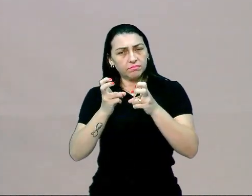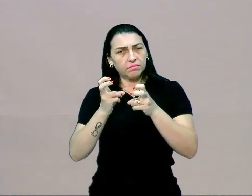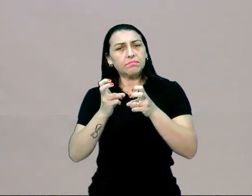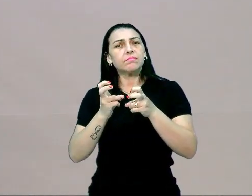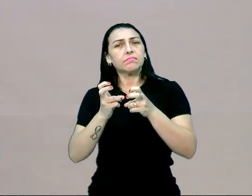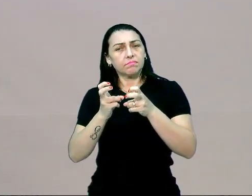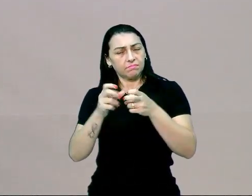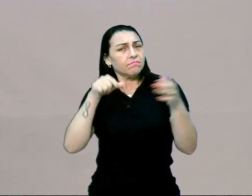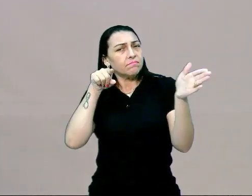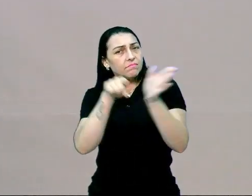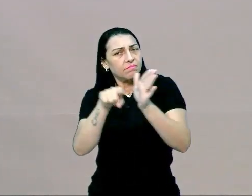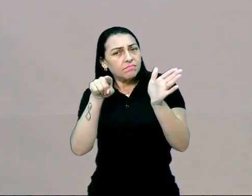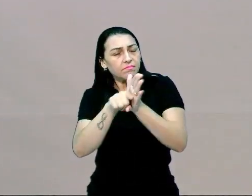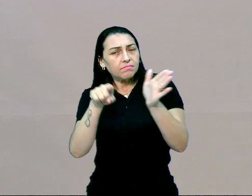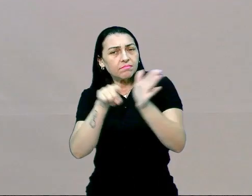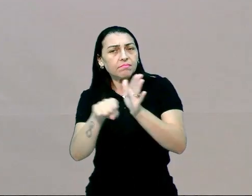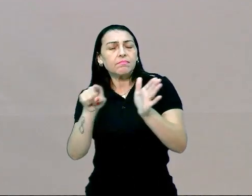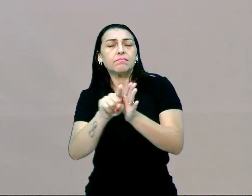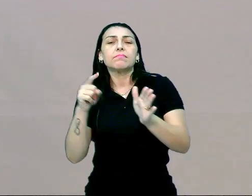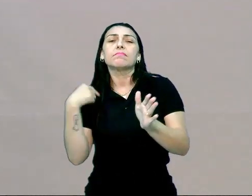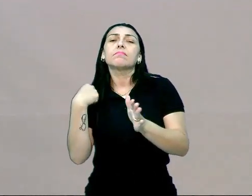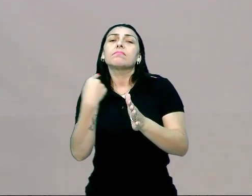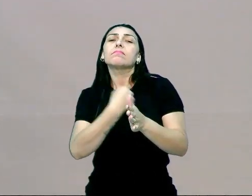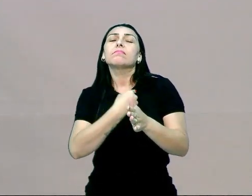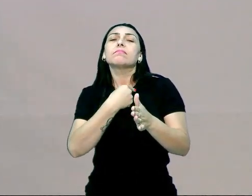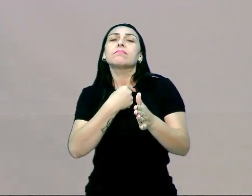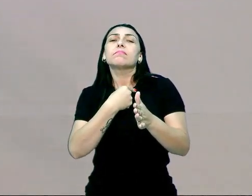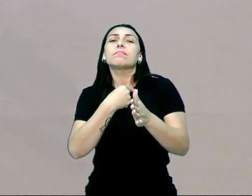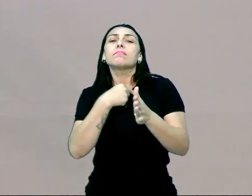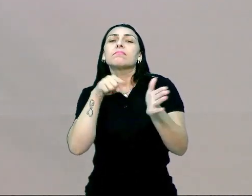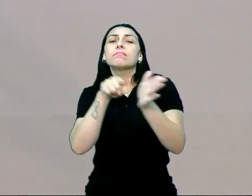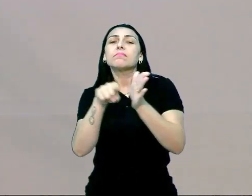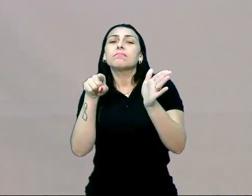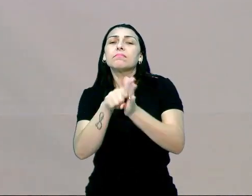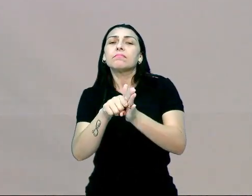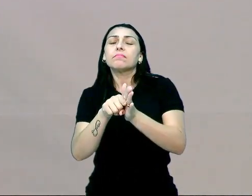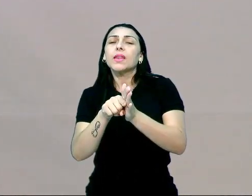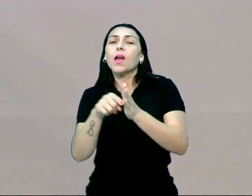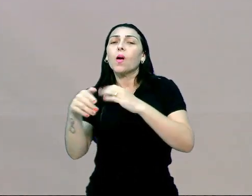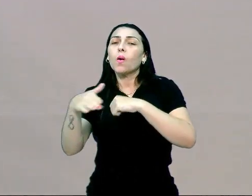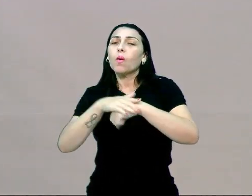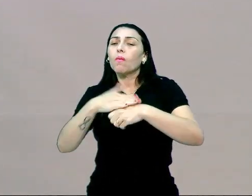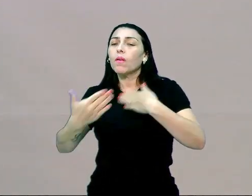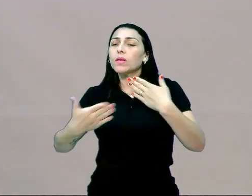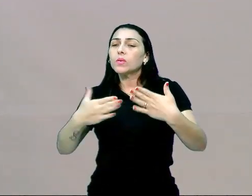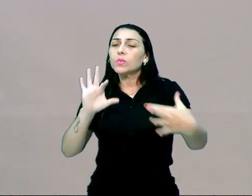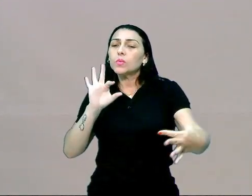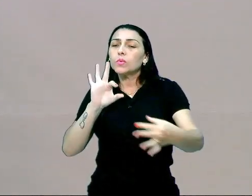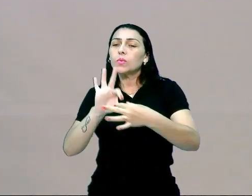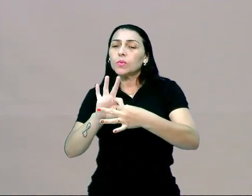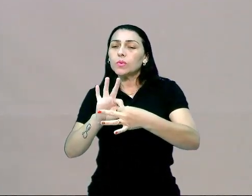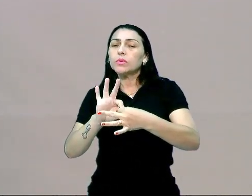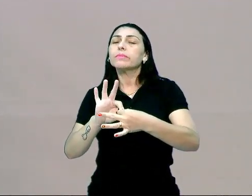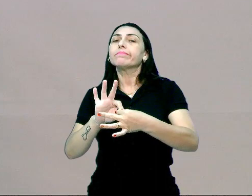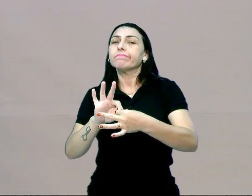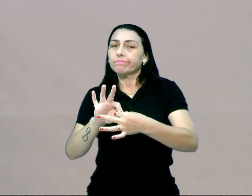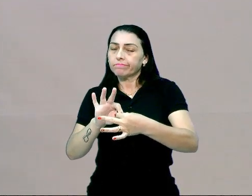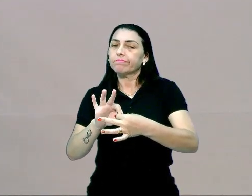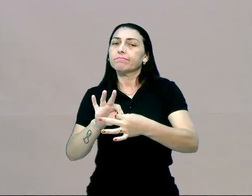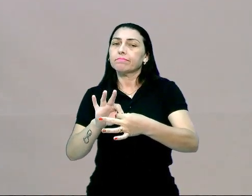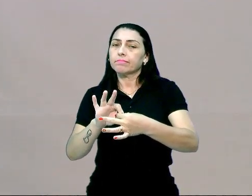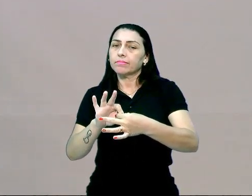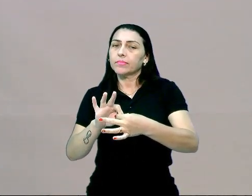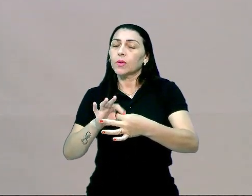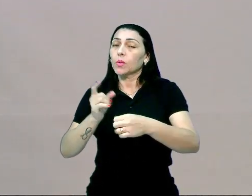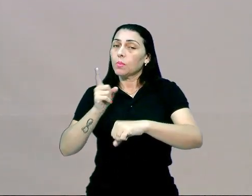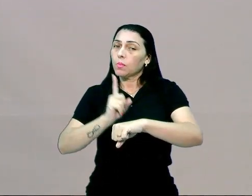que as questões que nós estamos trabalhando, elas acabam dialogando, se conectando umas com as outras.